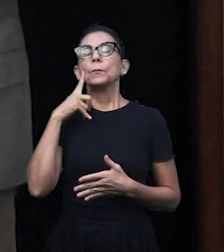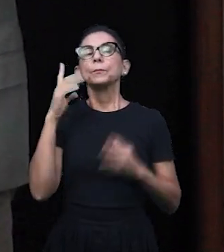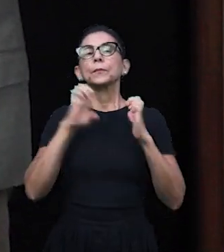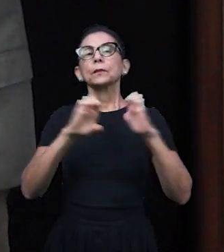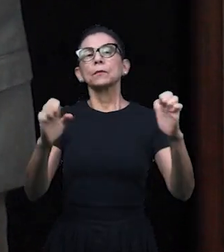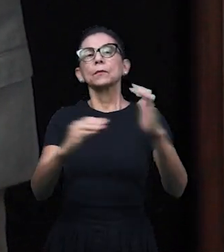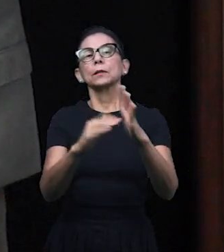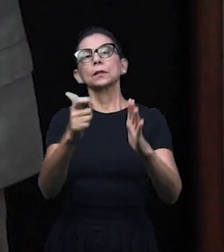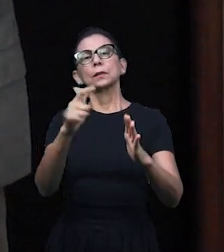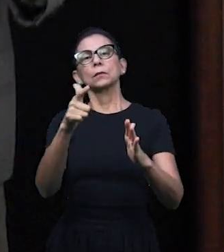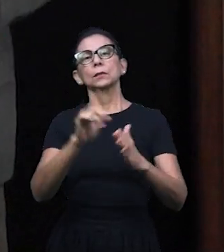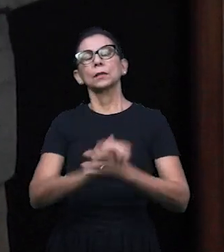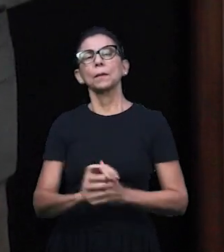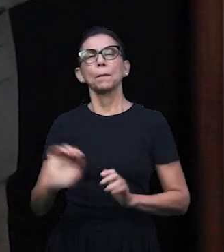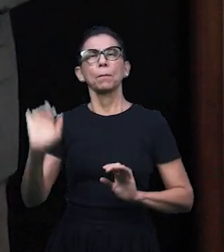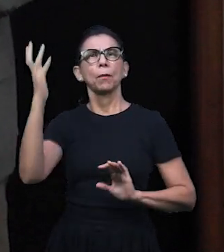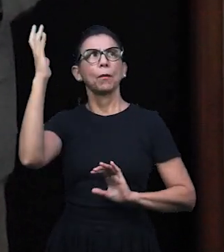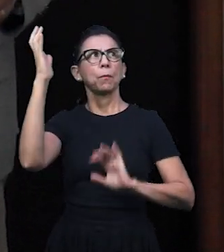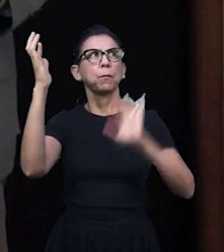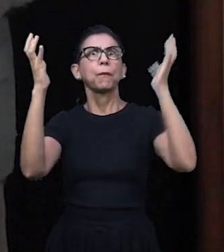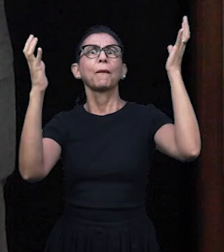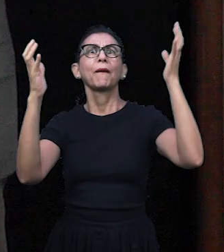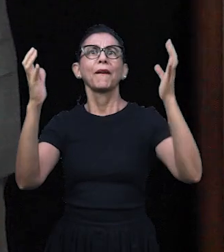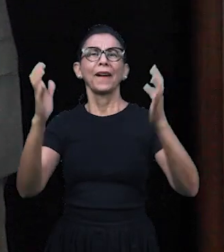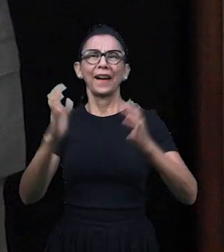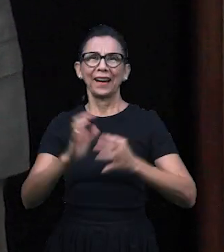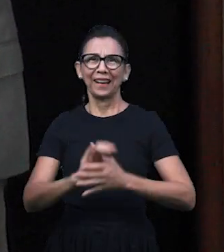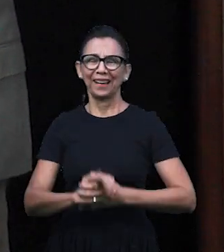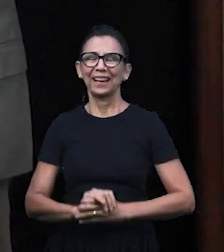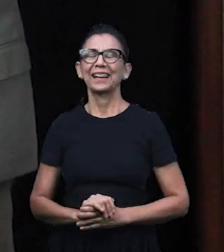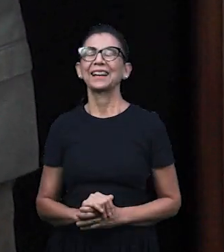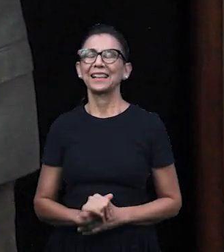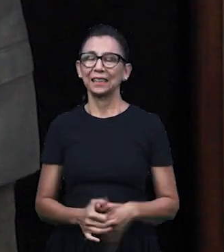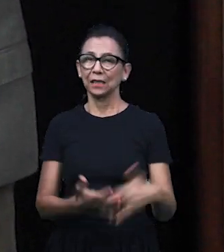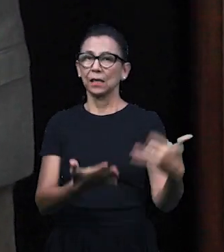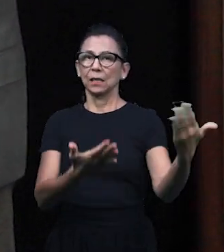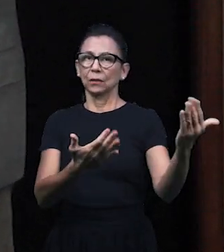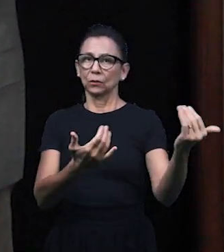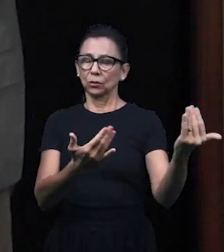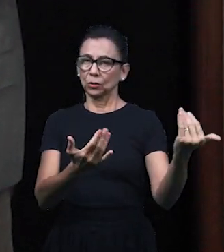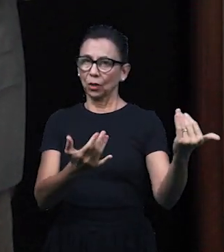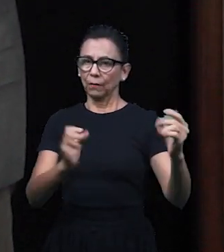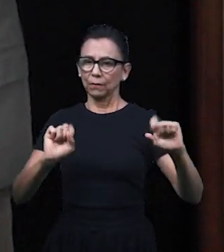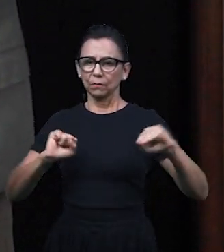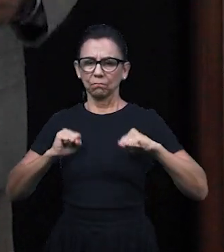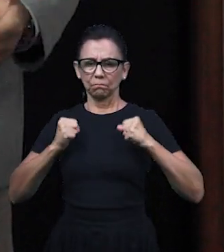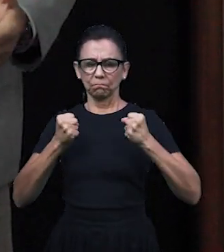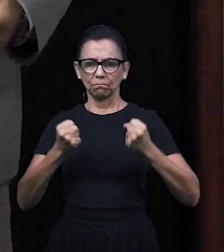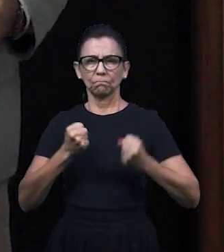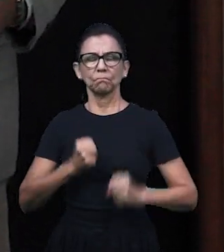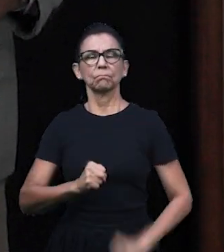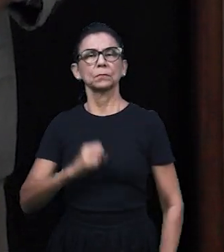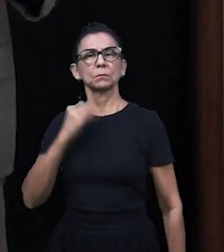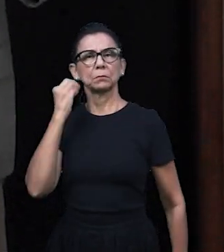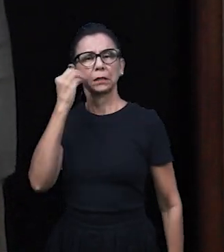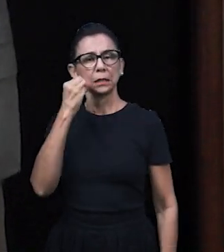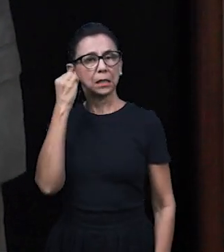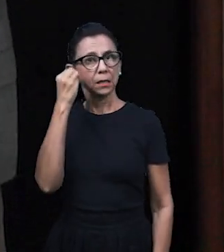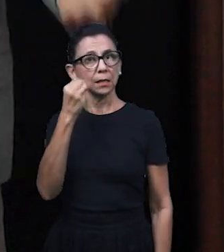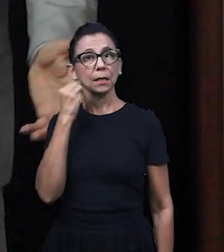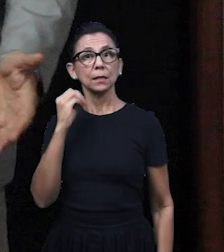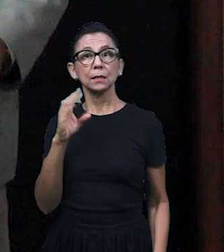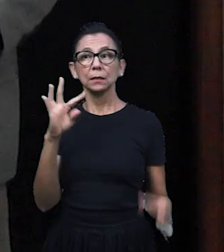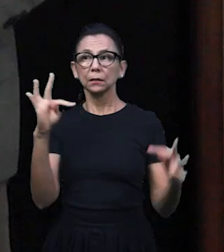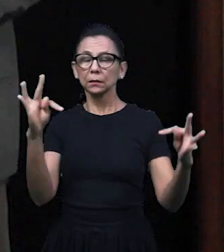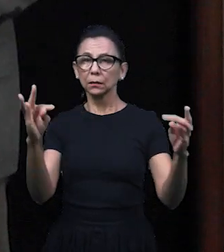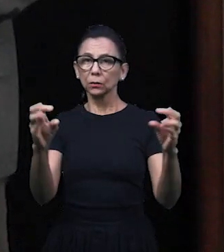sobre muitos eventos, muitas realizações. Os jovens estão vivendo essa experiência em